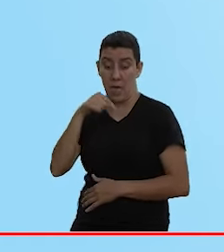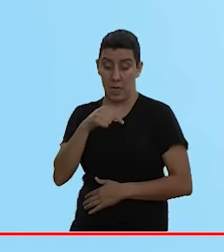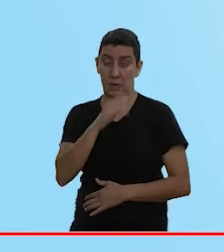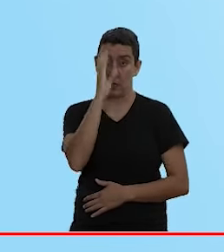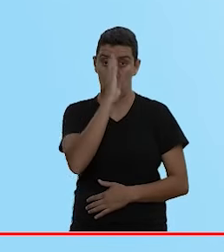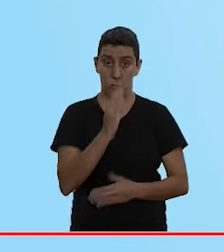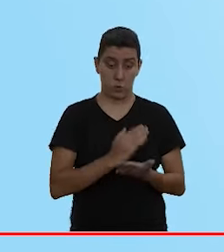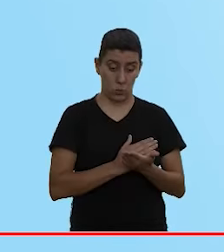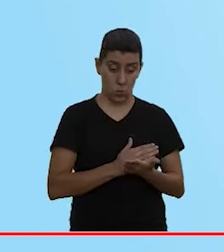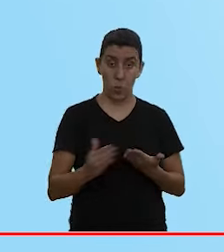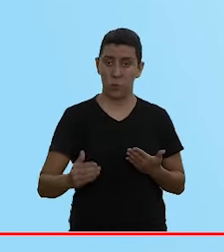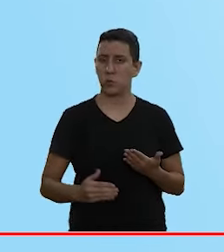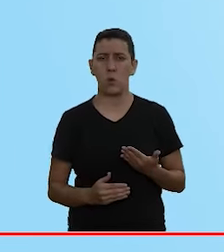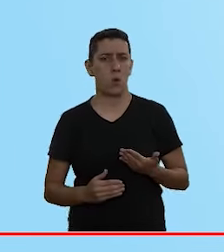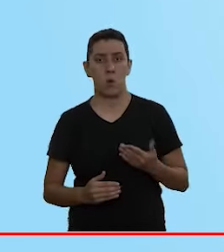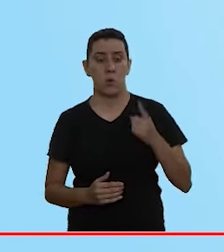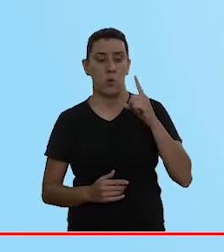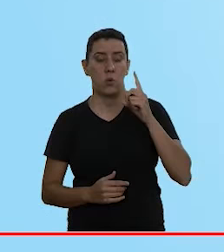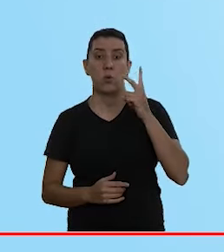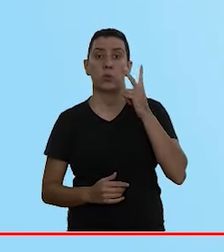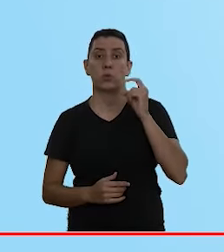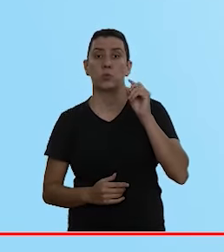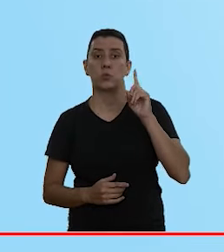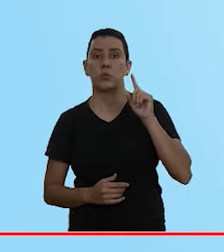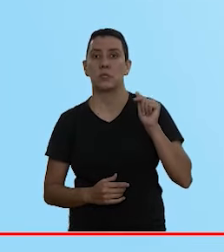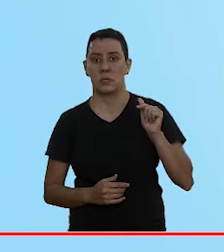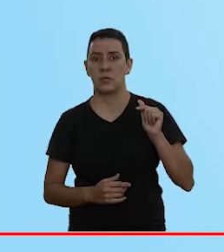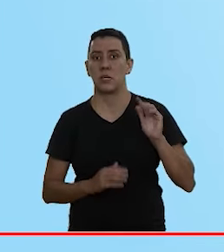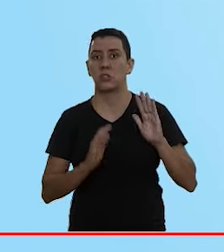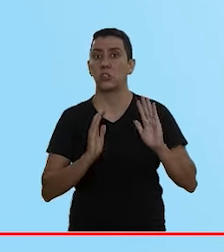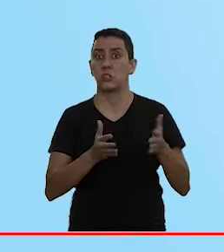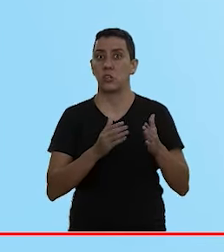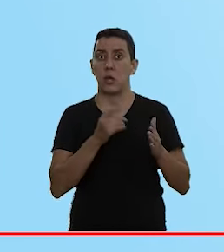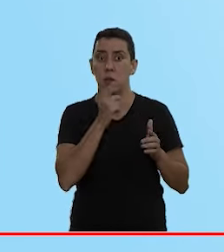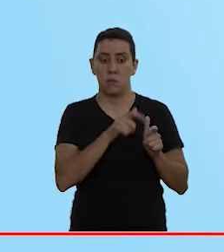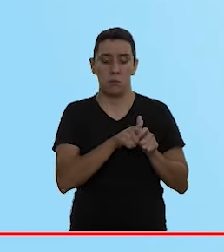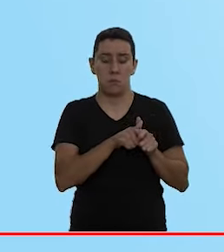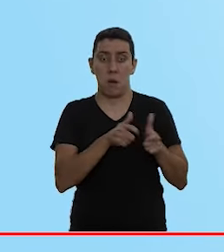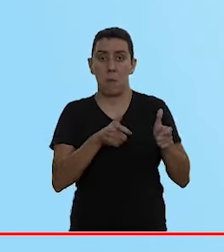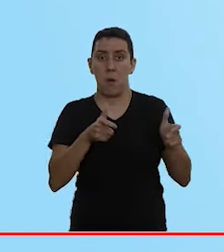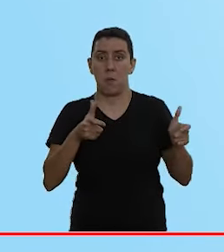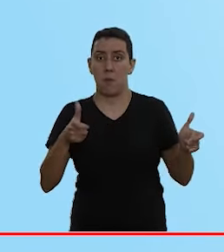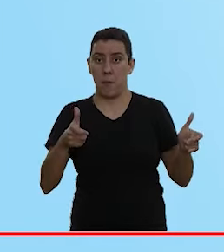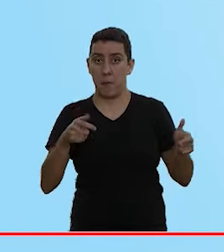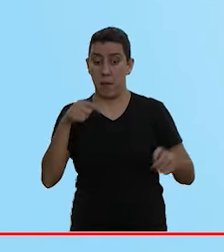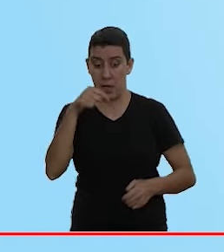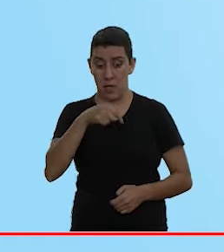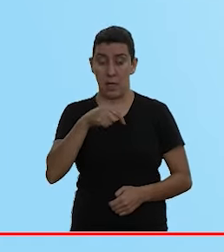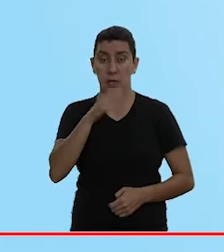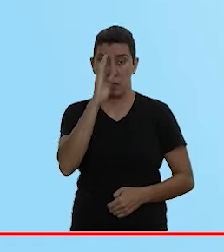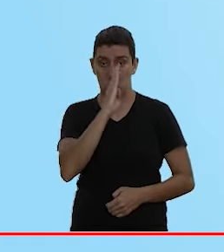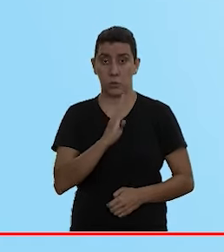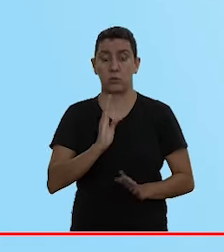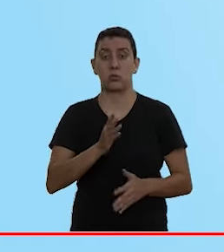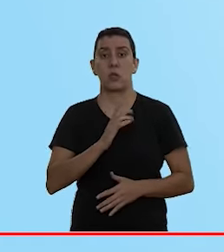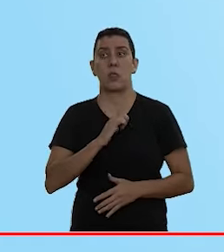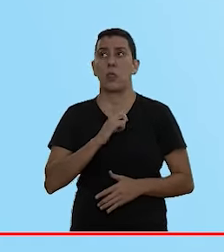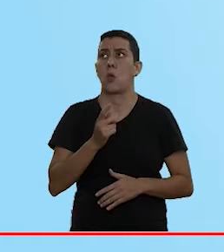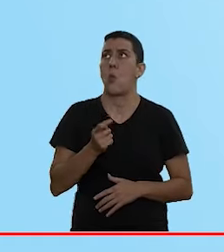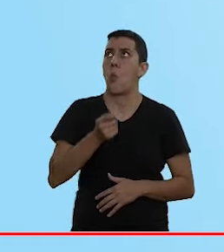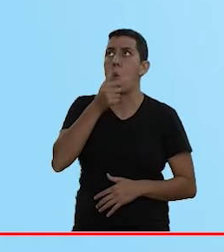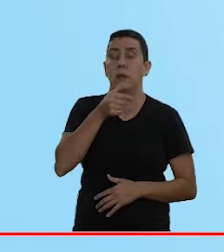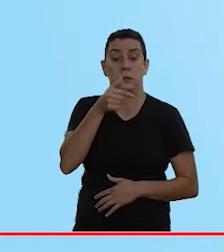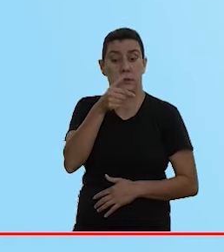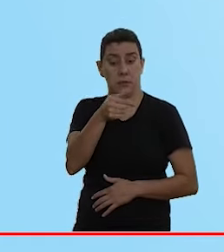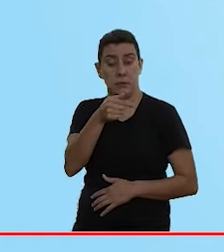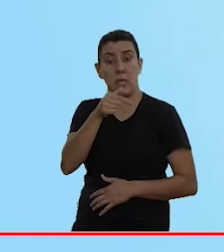uma fonte que vem crescendo aí quase 100% ao ano. Hoje, em 2020, nós temos quase 7 gigawatts.